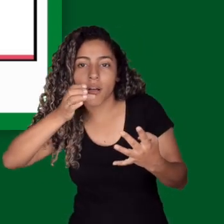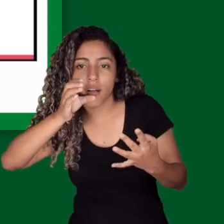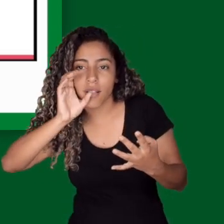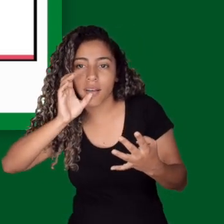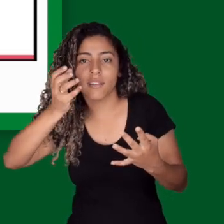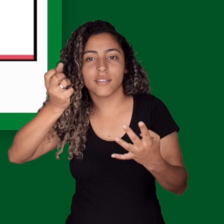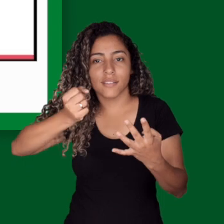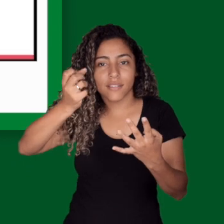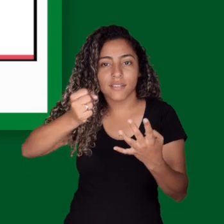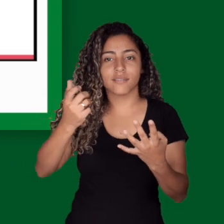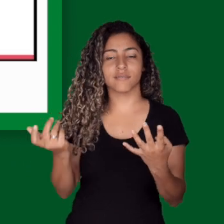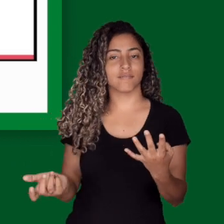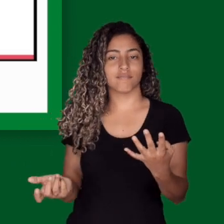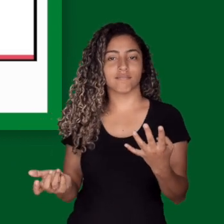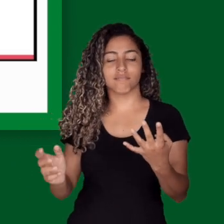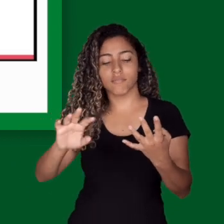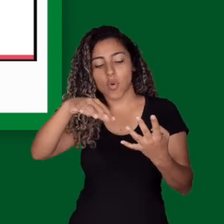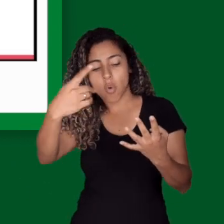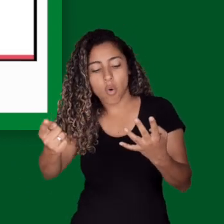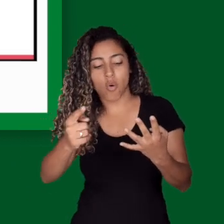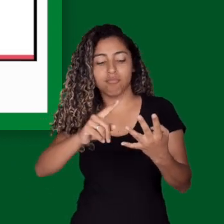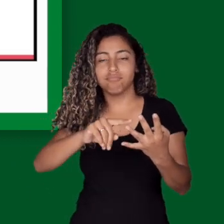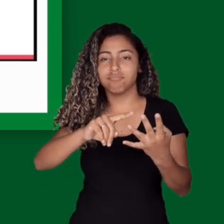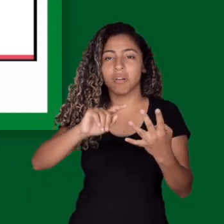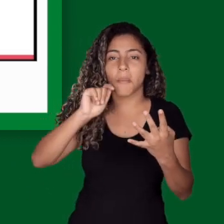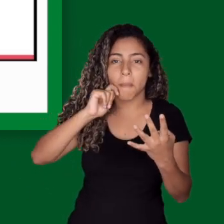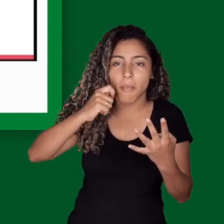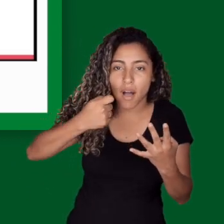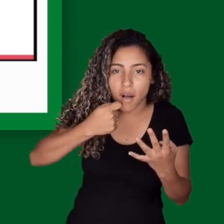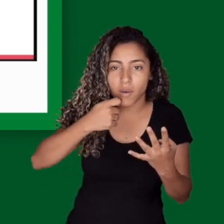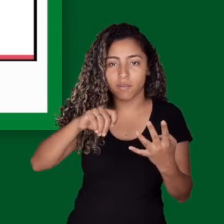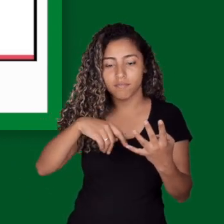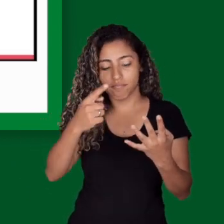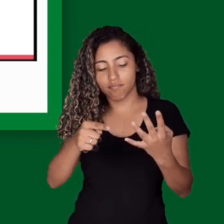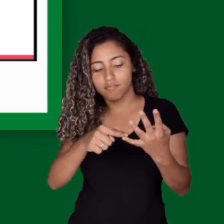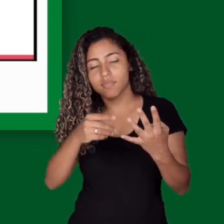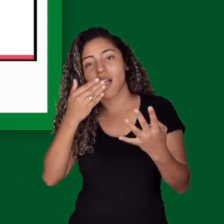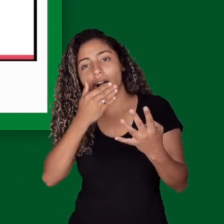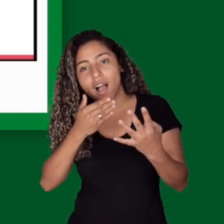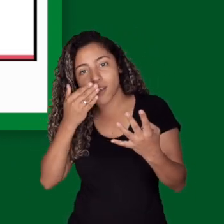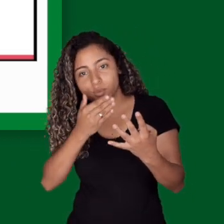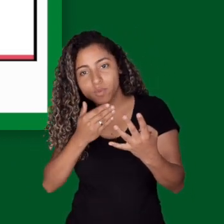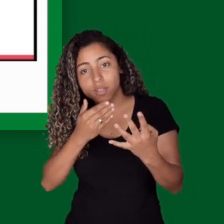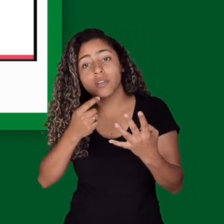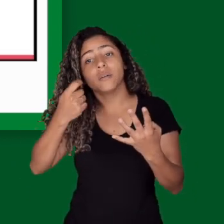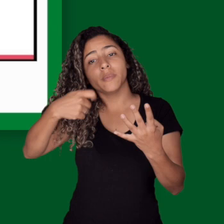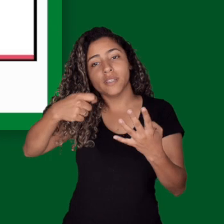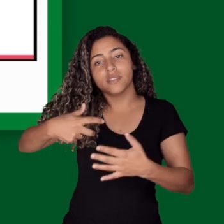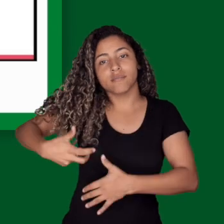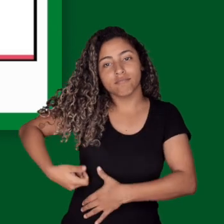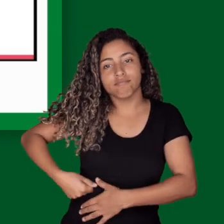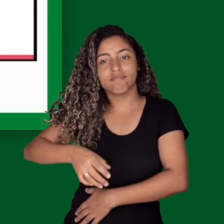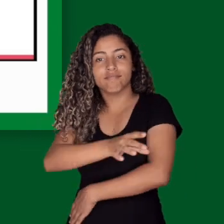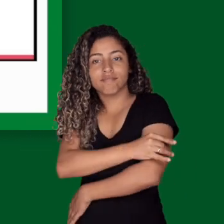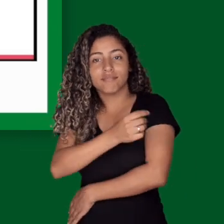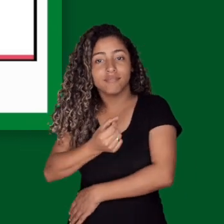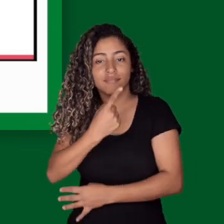cobrir o copo de leite, uma unidade para uma fatia de pão e também uma unidade para essa colher aí de sopa de açúcar.